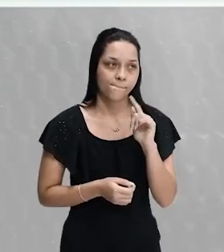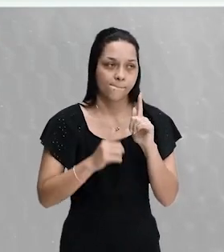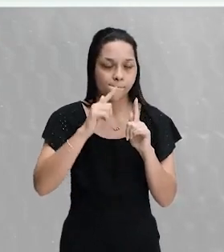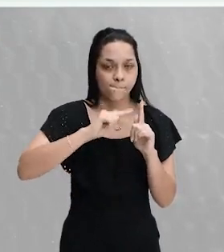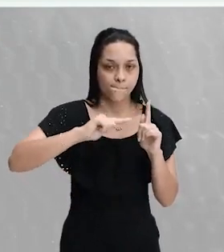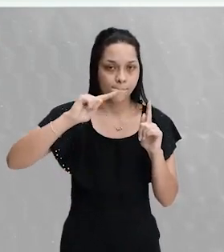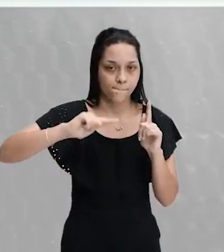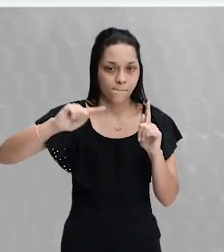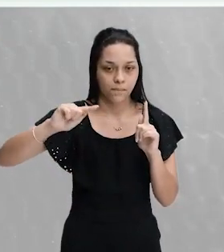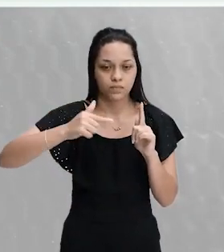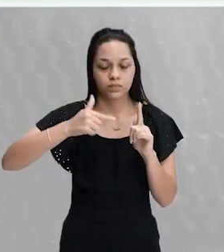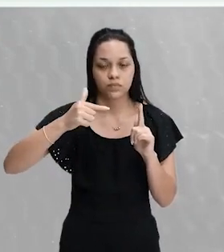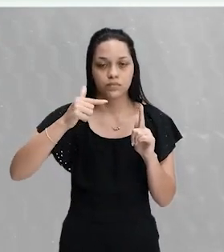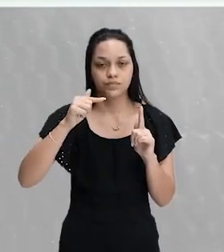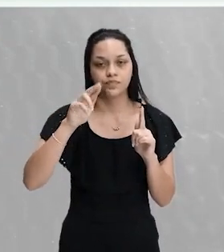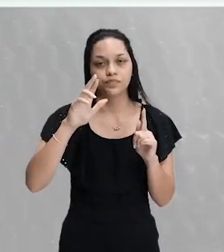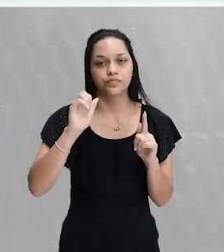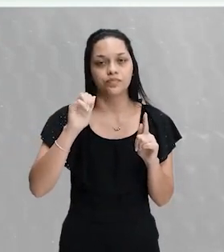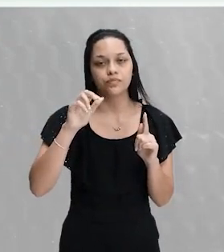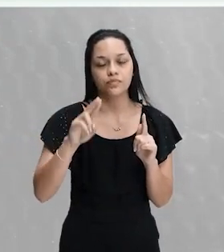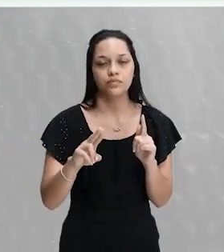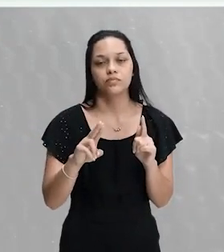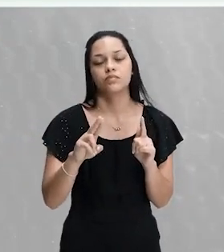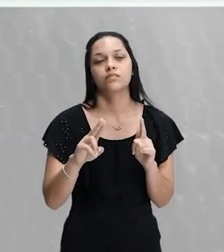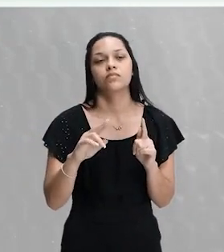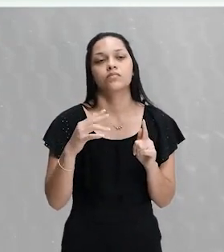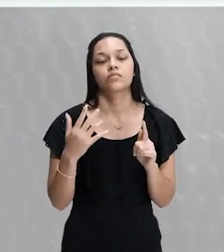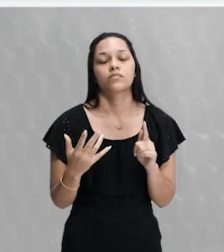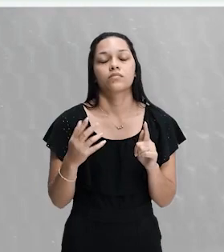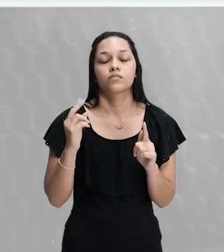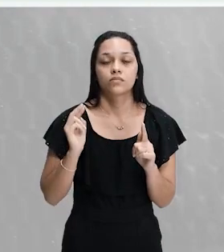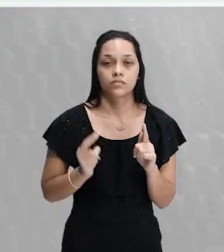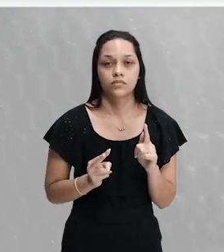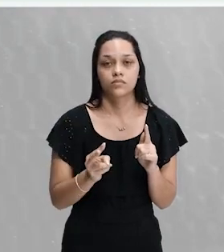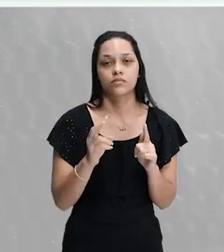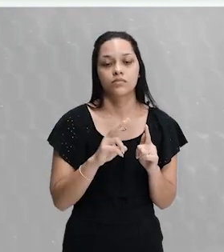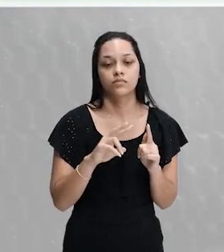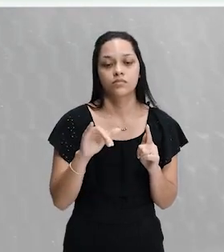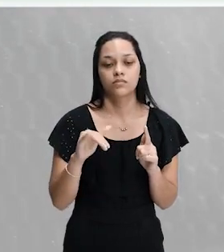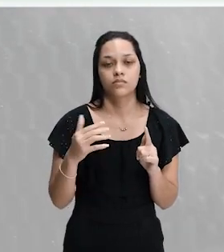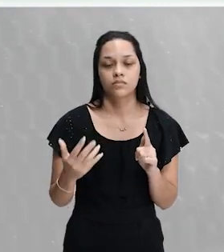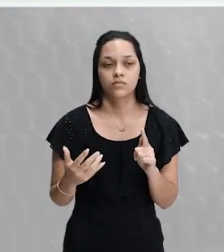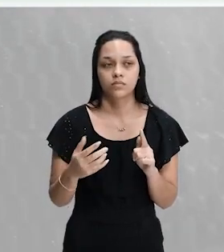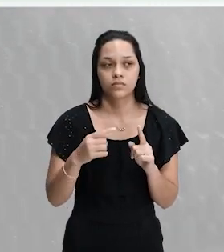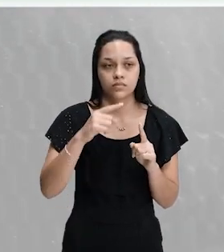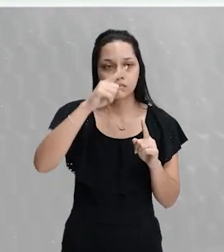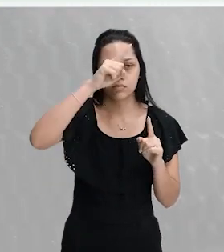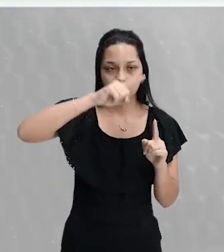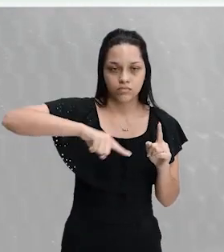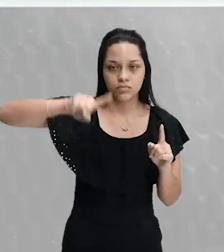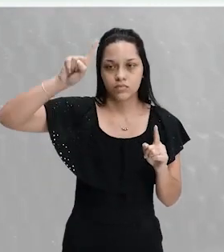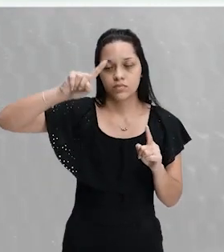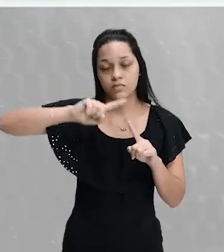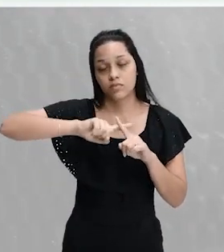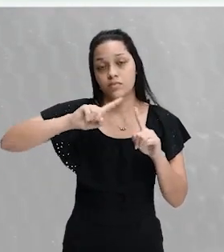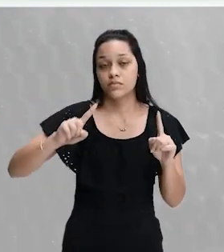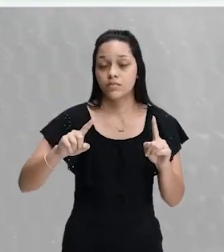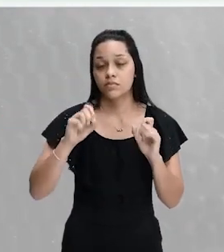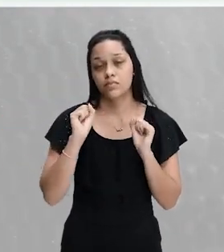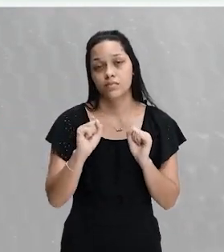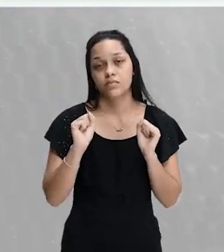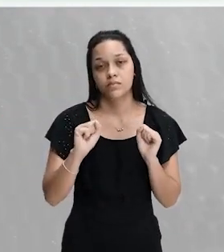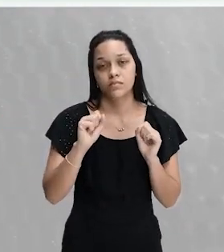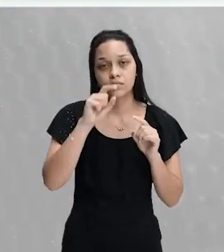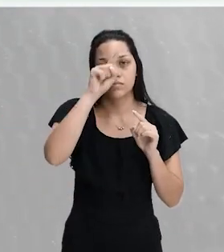gráfico de uma função do segundo grau, ela sempre vai ser uma curva. Só que ela